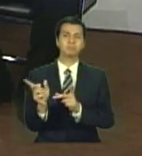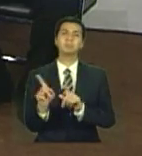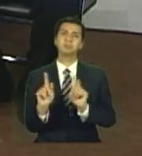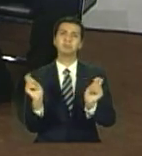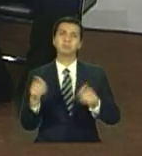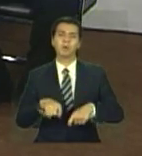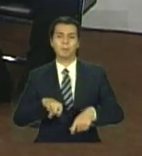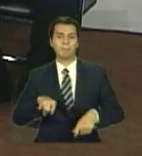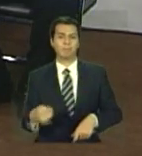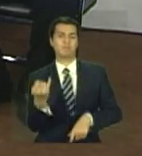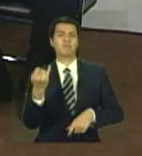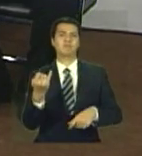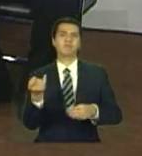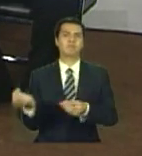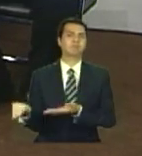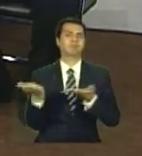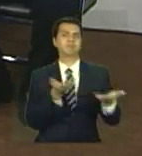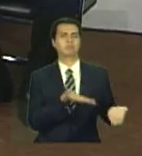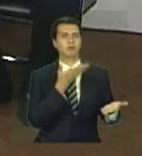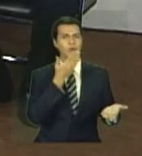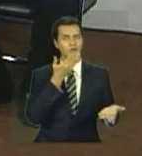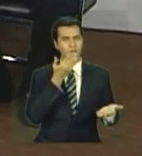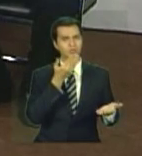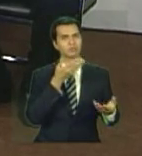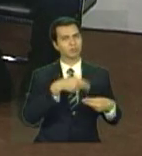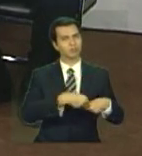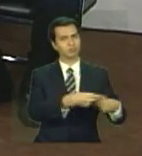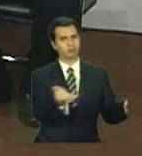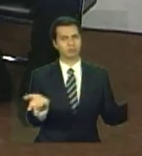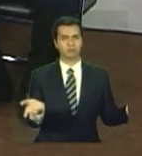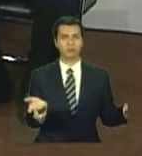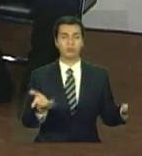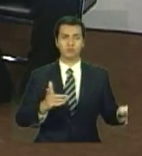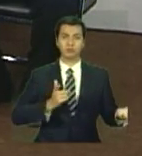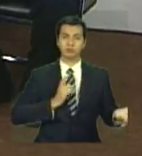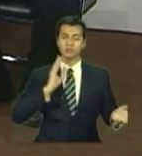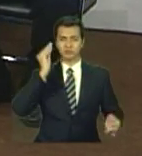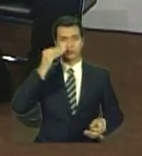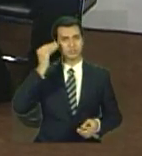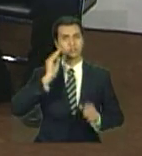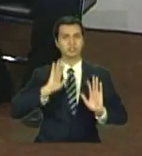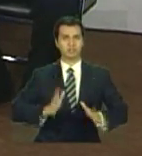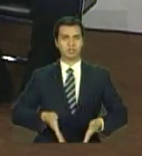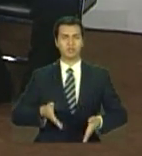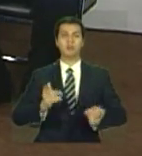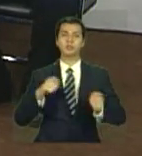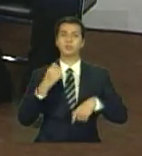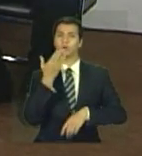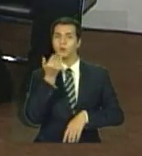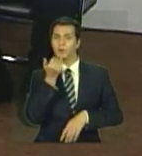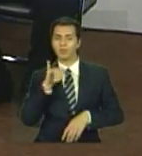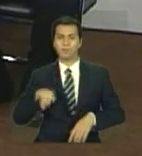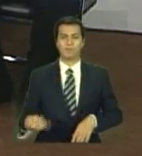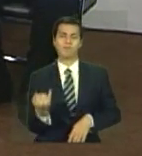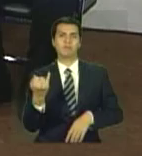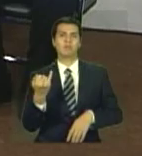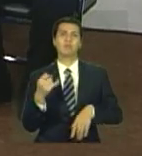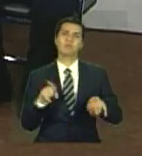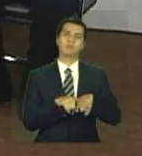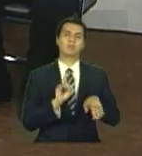já nacional, inclusive tem experiências internacionais muito positivas a respeito. Você aproveita alimentos e destina para a